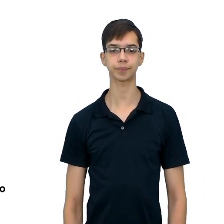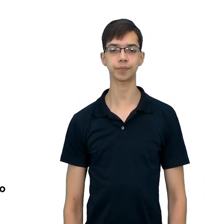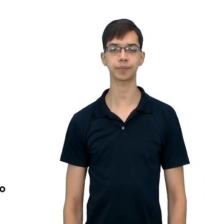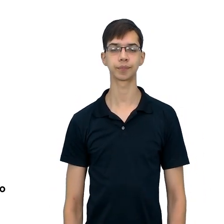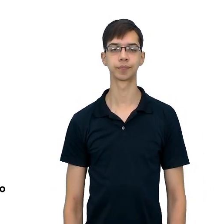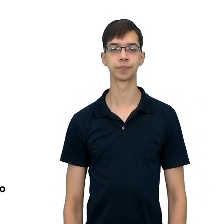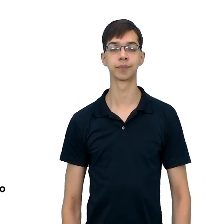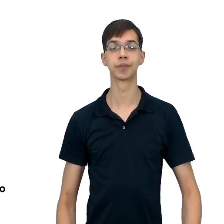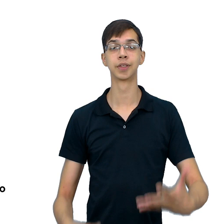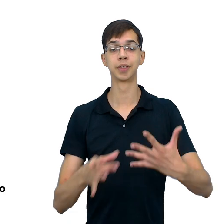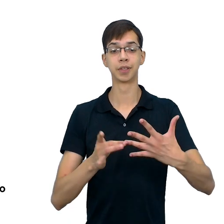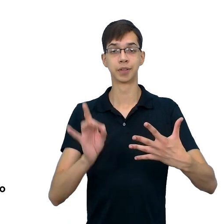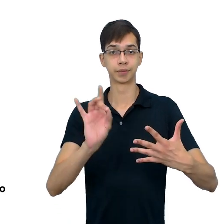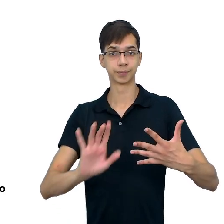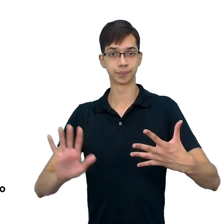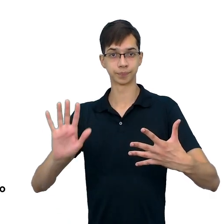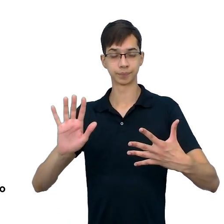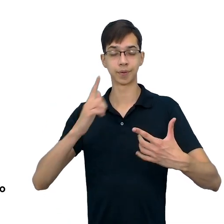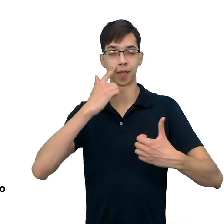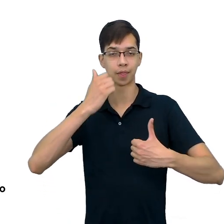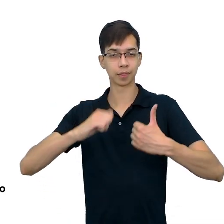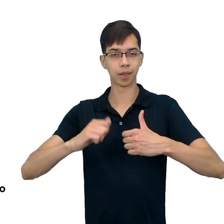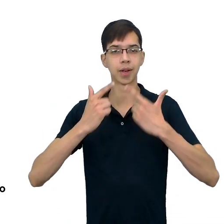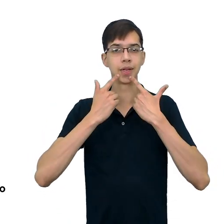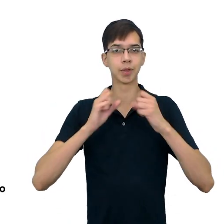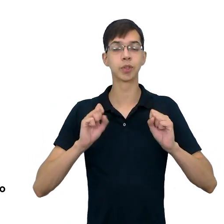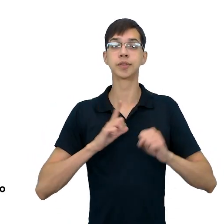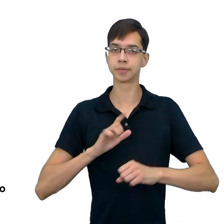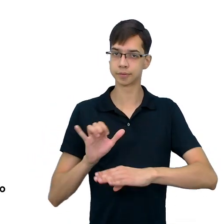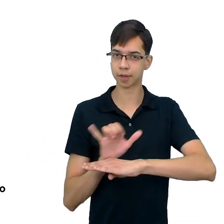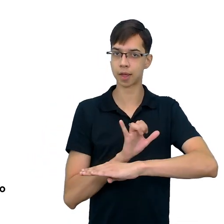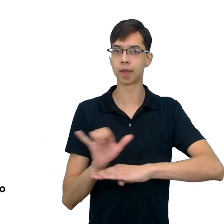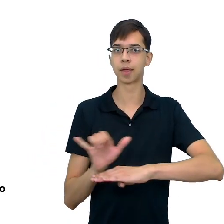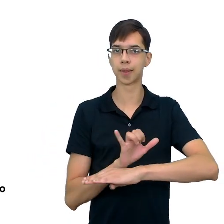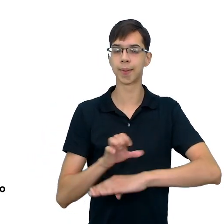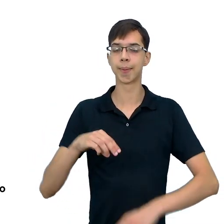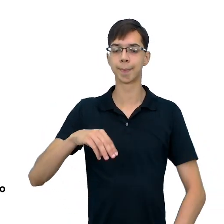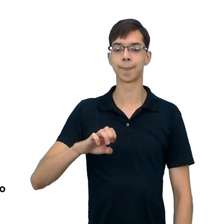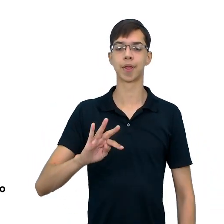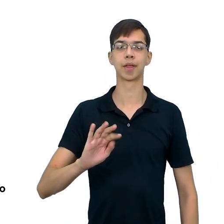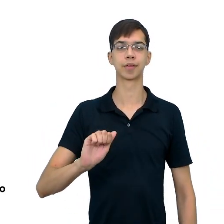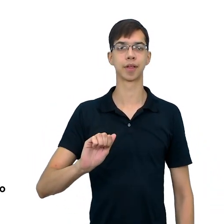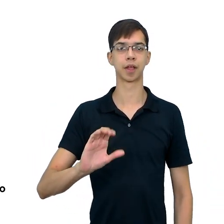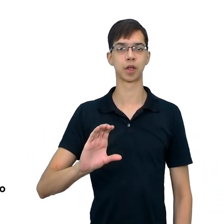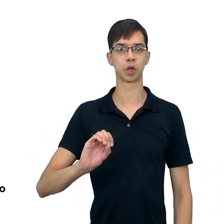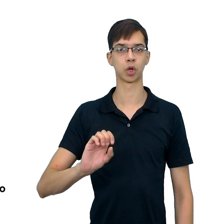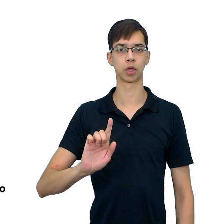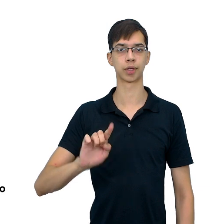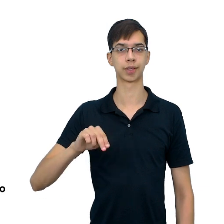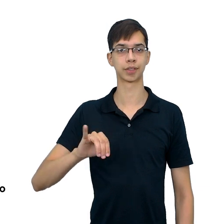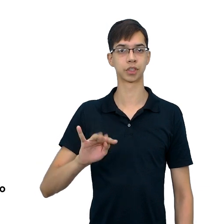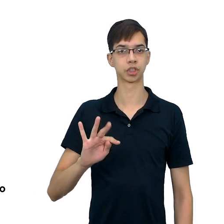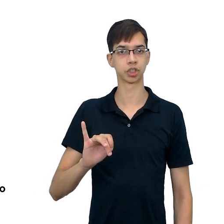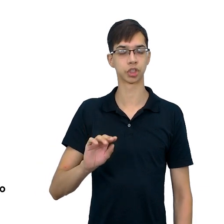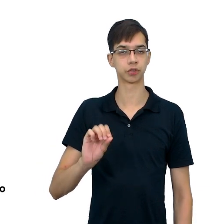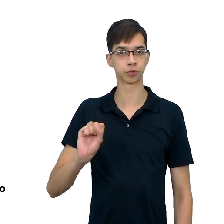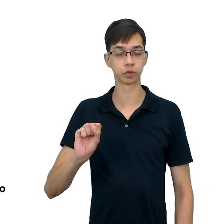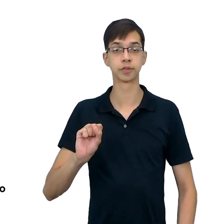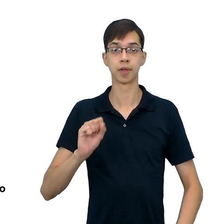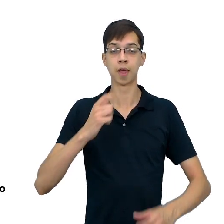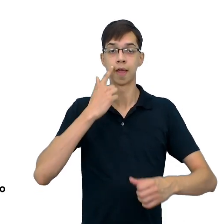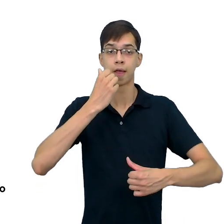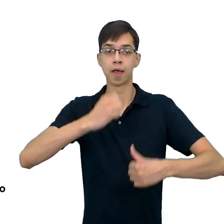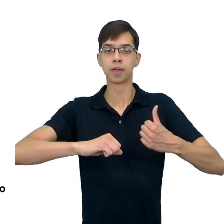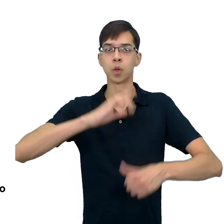semiótica, ela envolve os procedimentos e estratégias metacognitivas, de análise e avaliação consciente durante